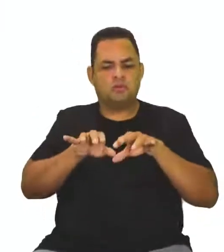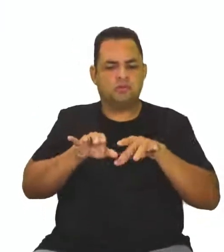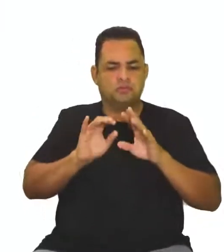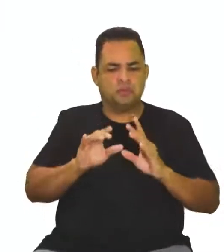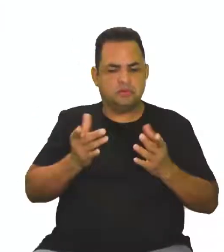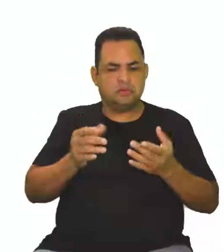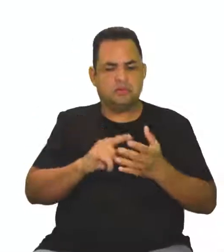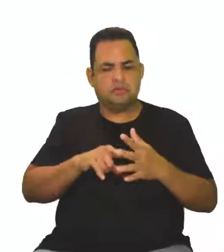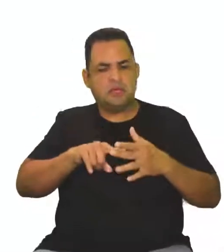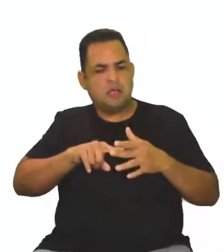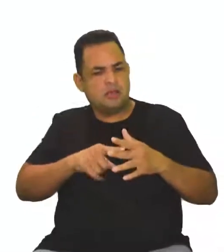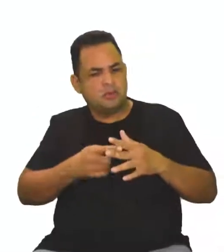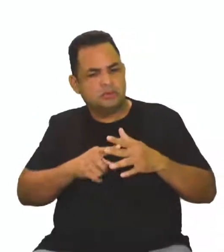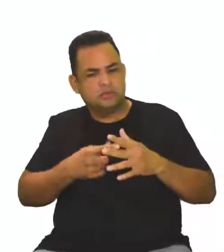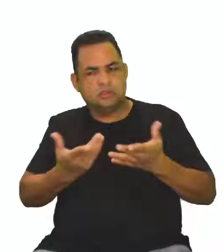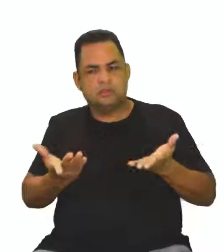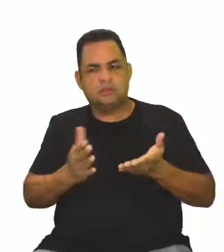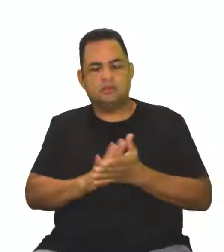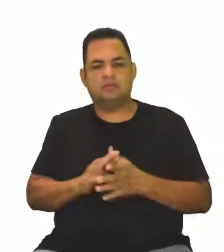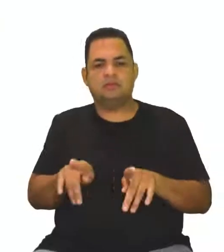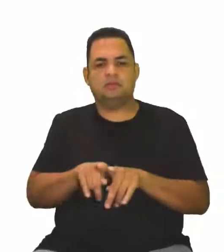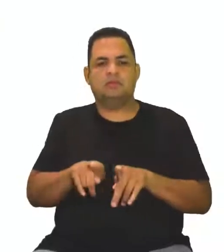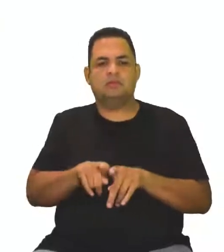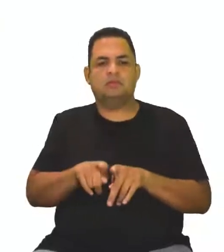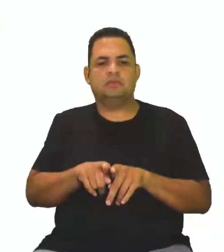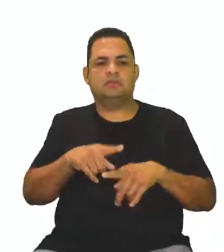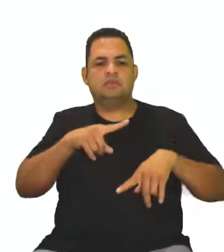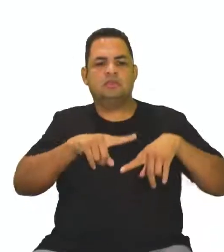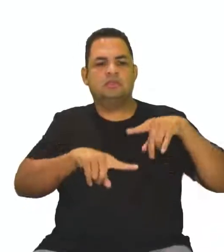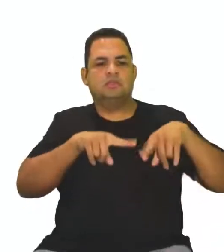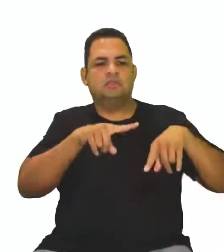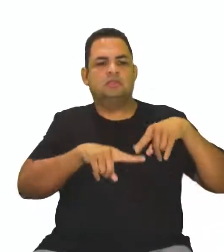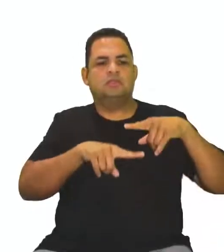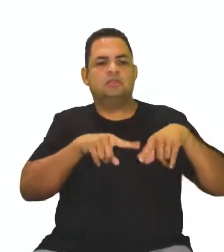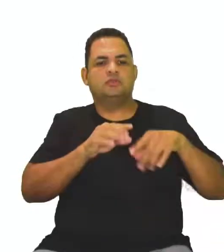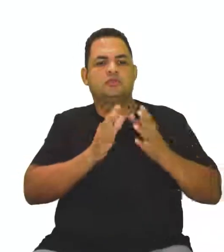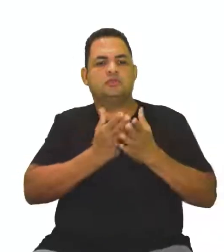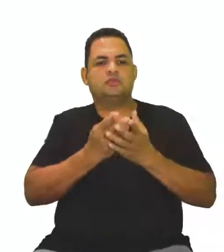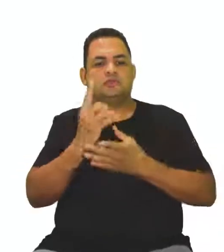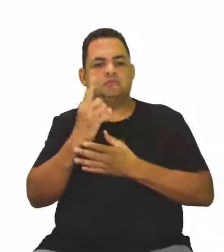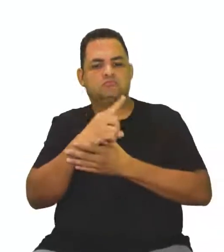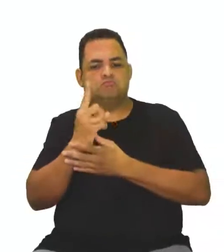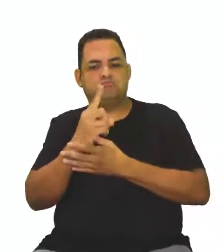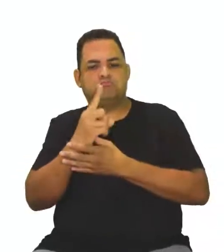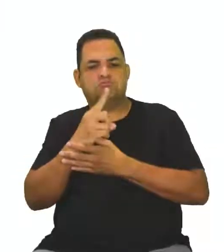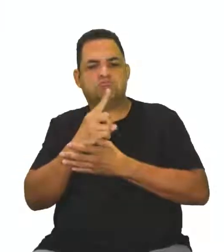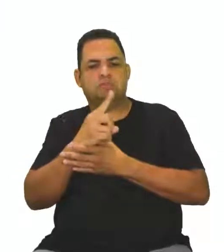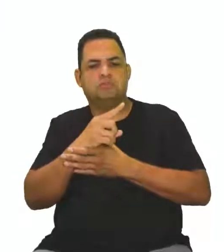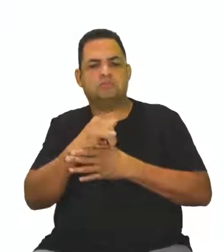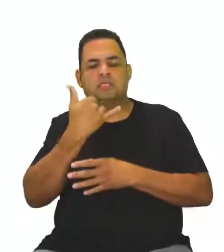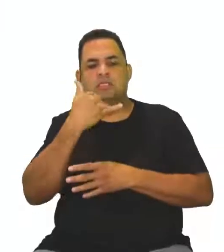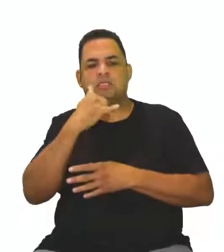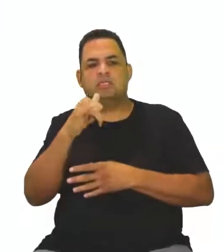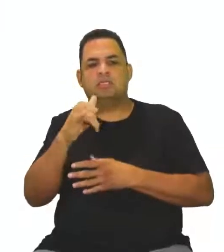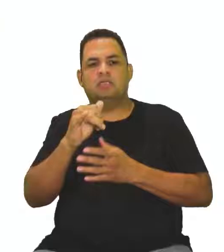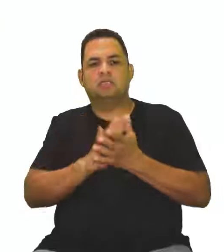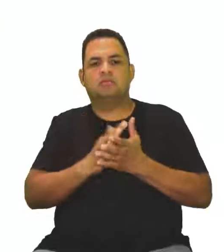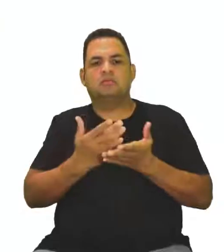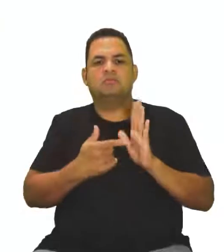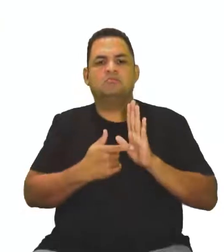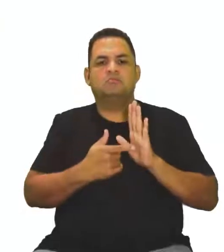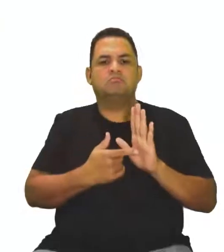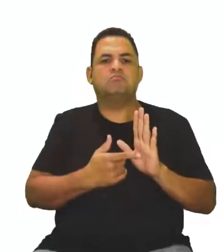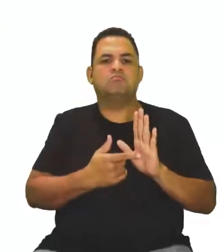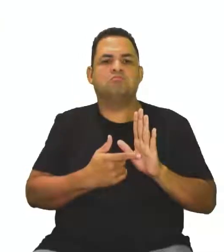ter visto isso daqui. Bom, isso aqui são instrumentos de medidas elétricas e eles servem para mensurar